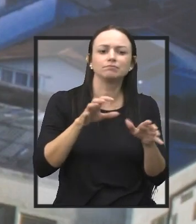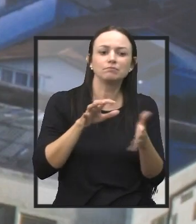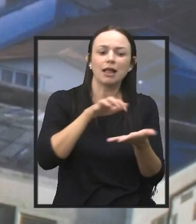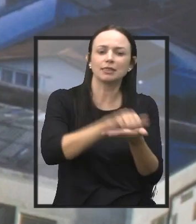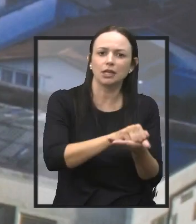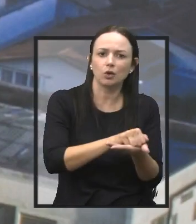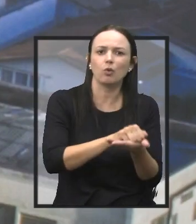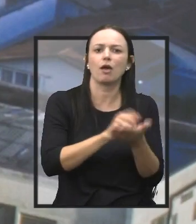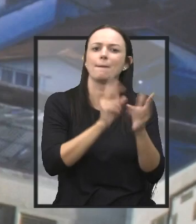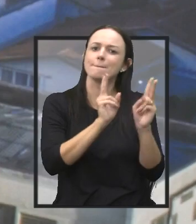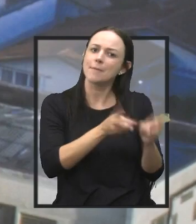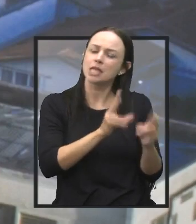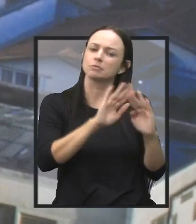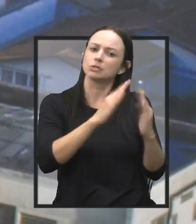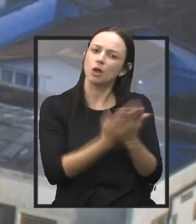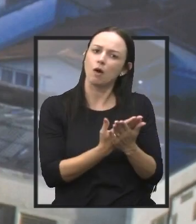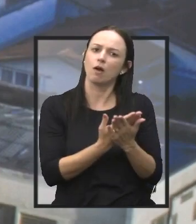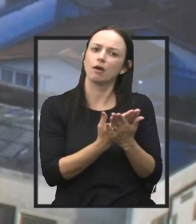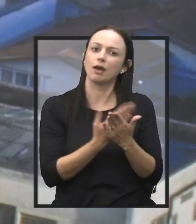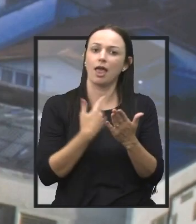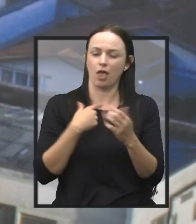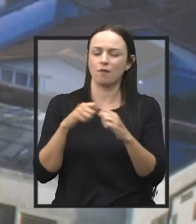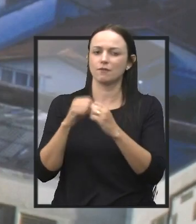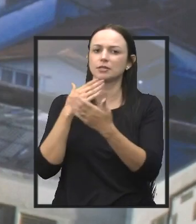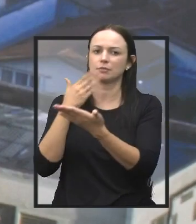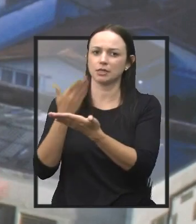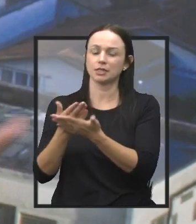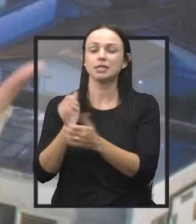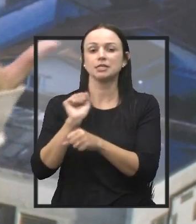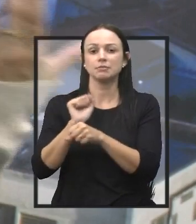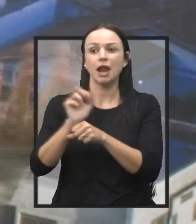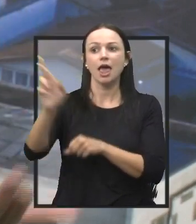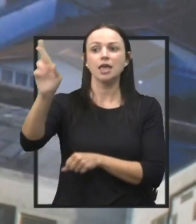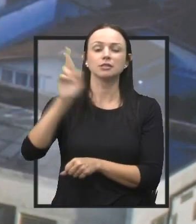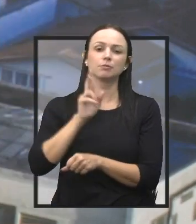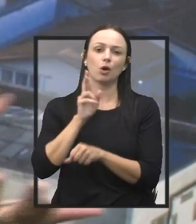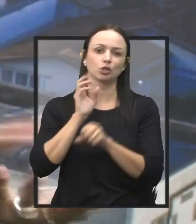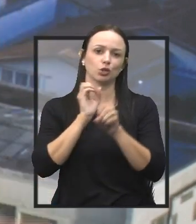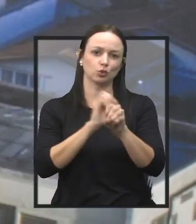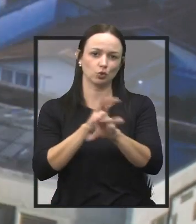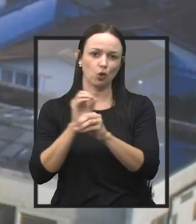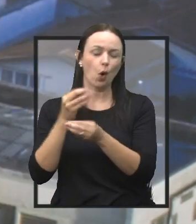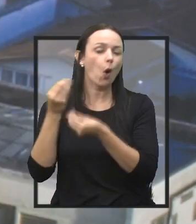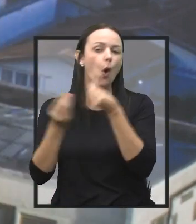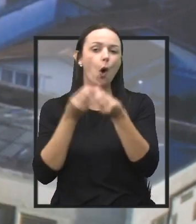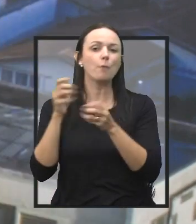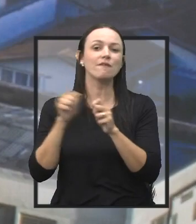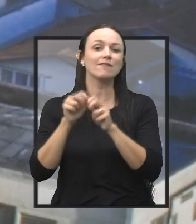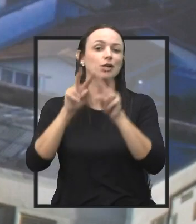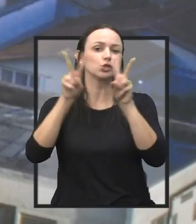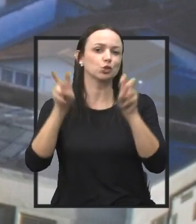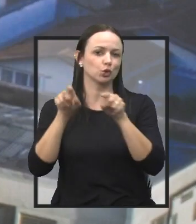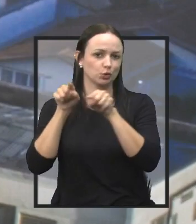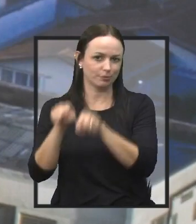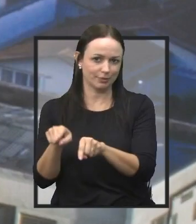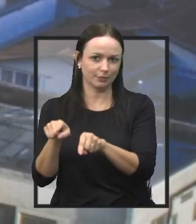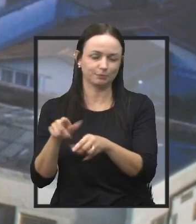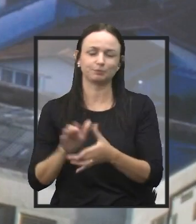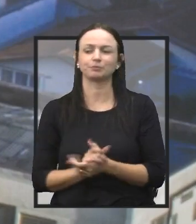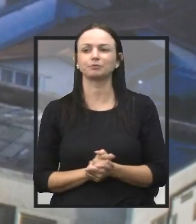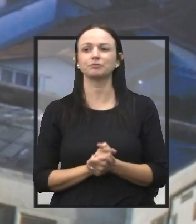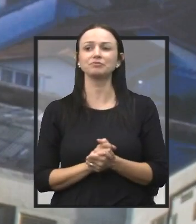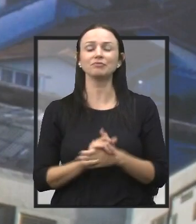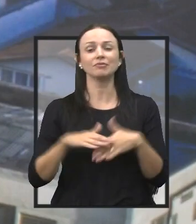fiz o requerimento e estou aguardando a resposta da educação para saber como que eles já tratam sobre isso, né?